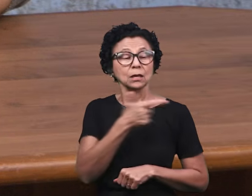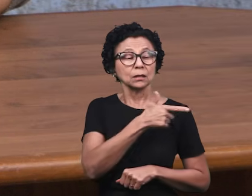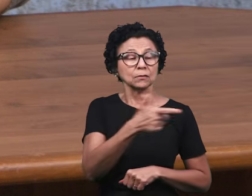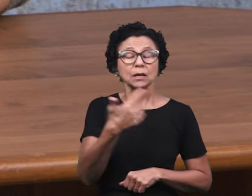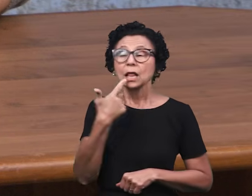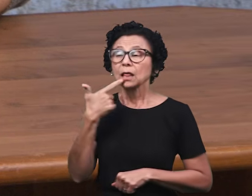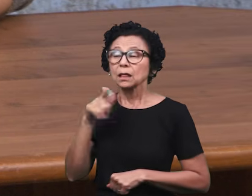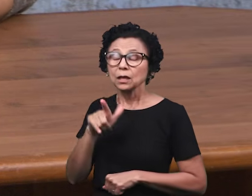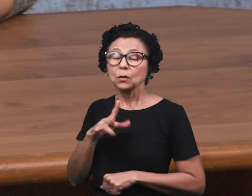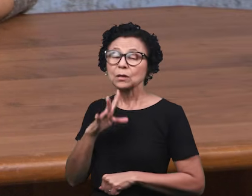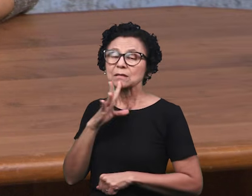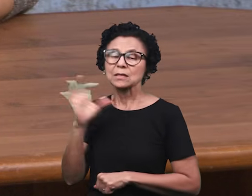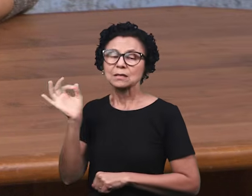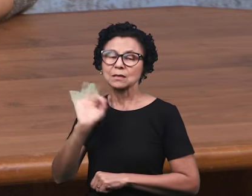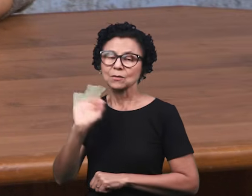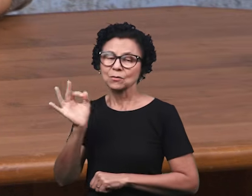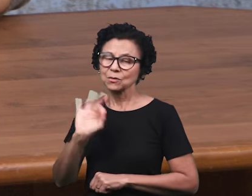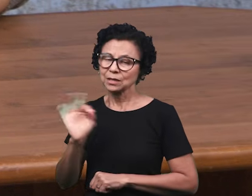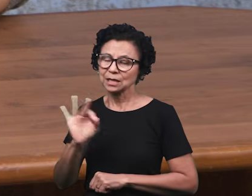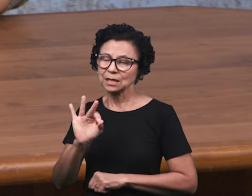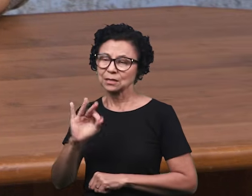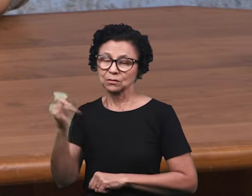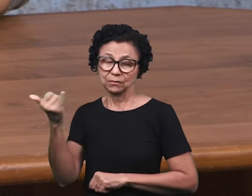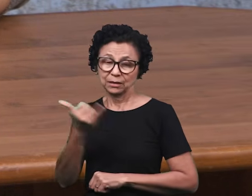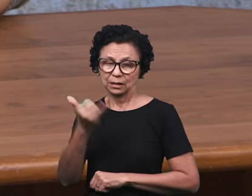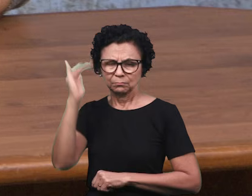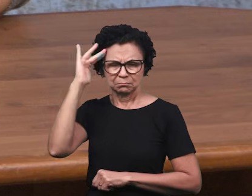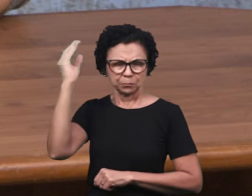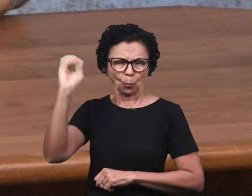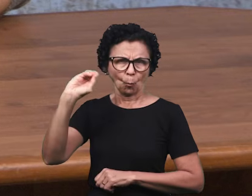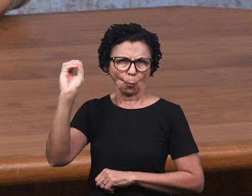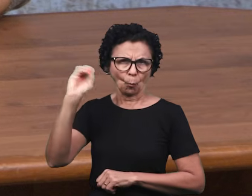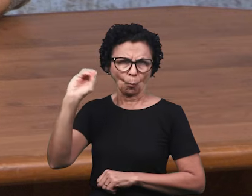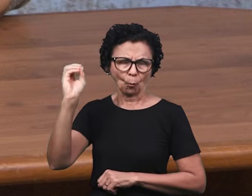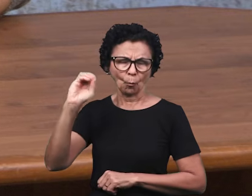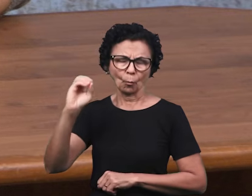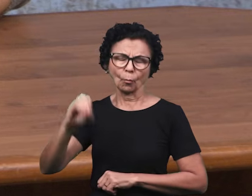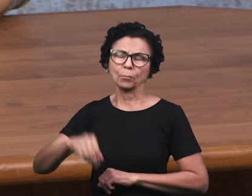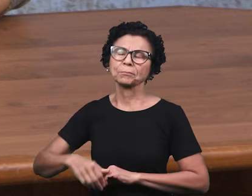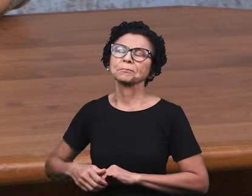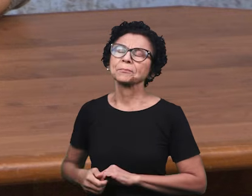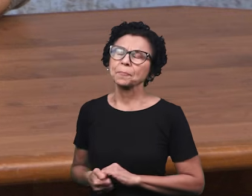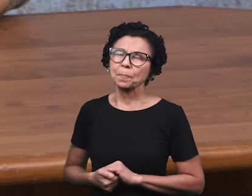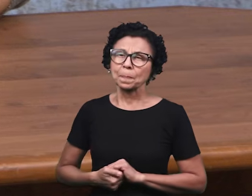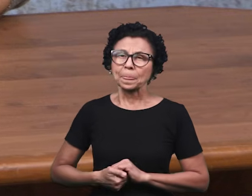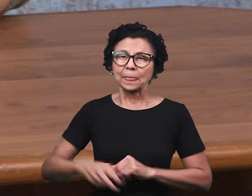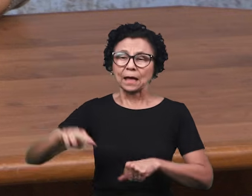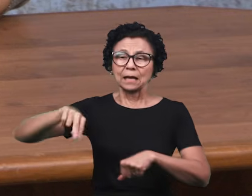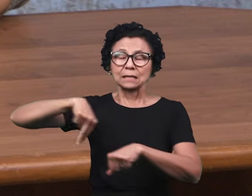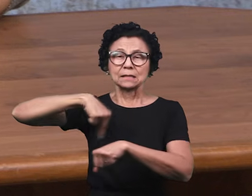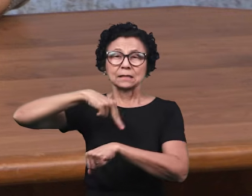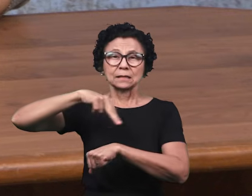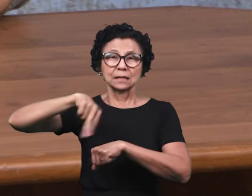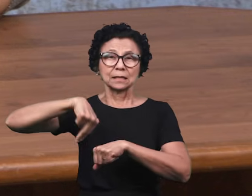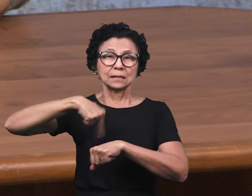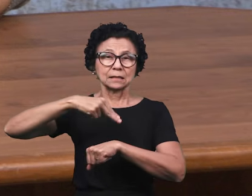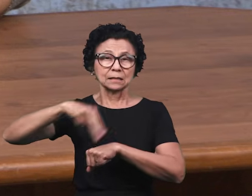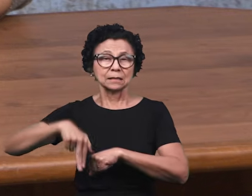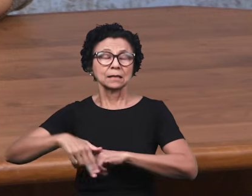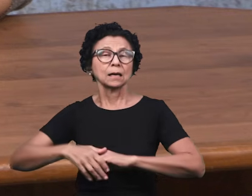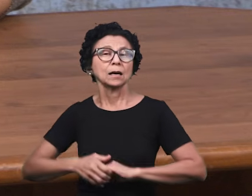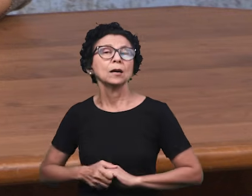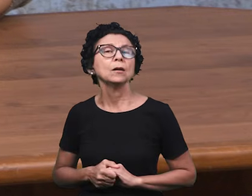e não entenderás o que ela falar. A sua aljava é como uma sepultura